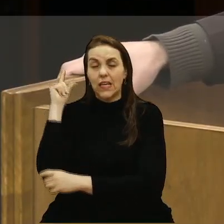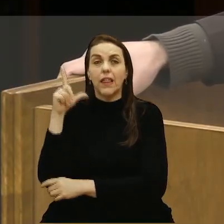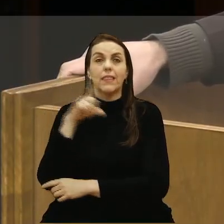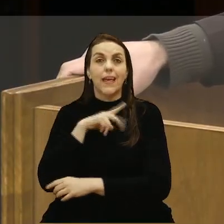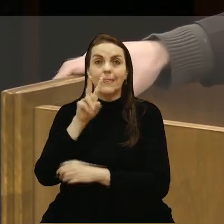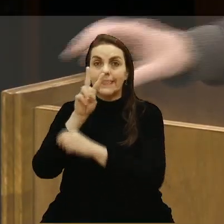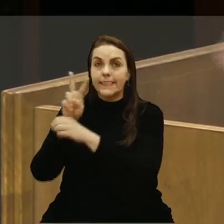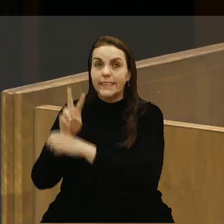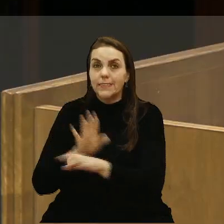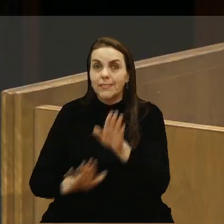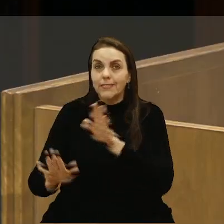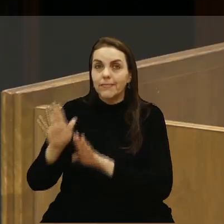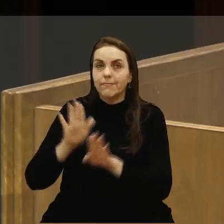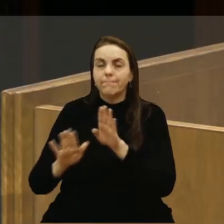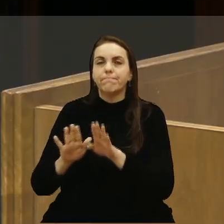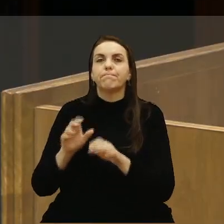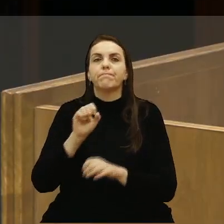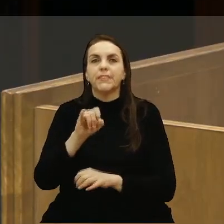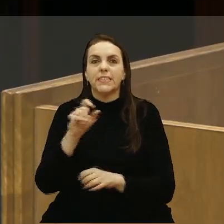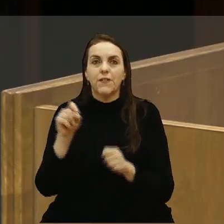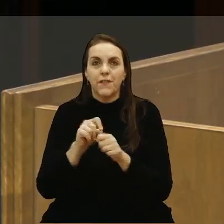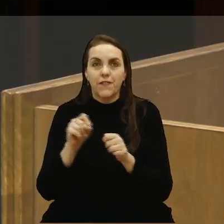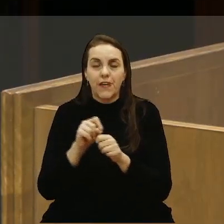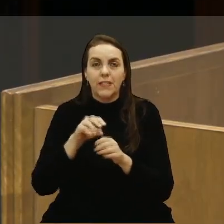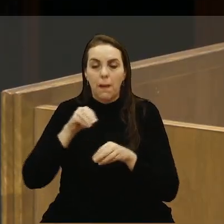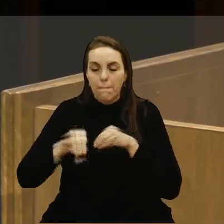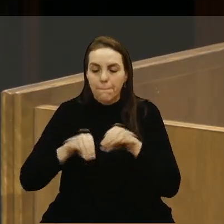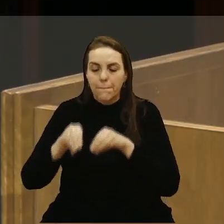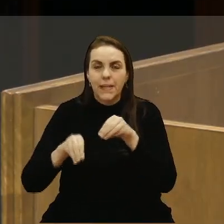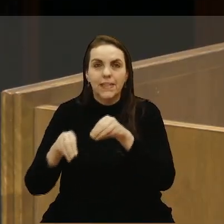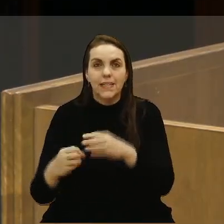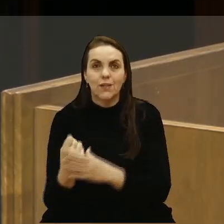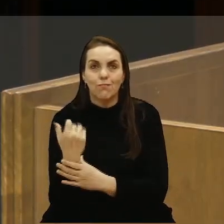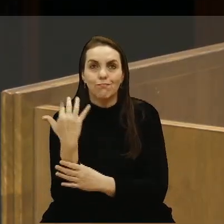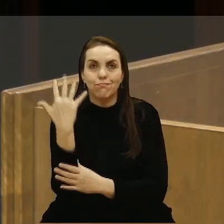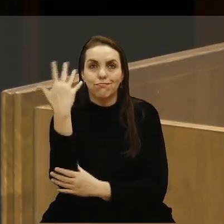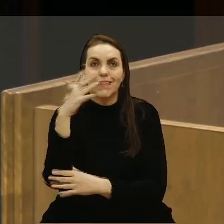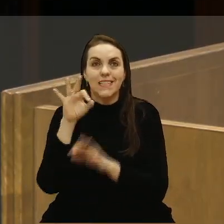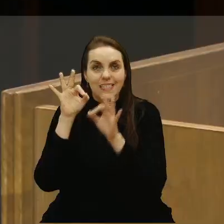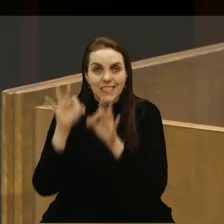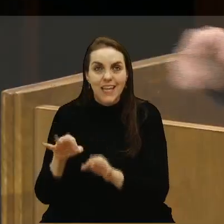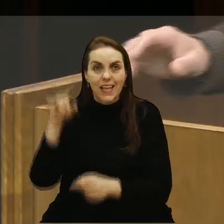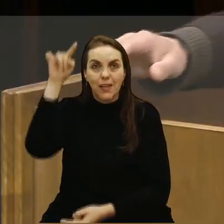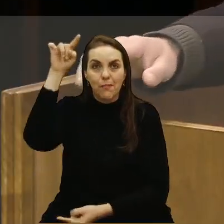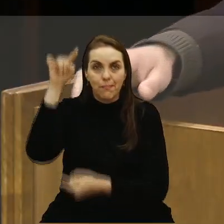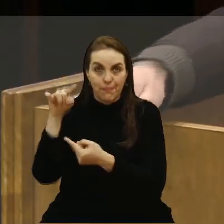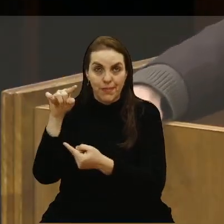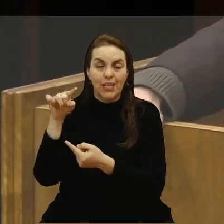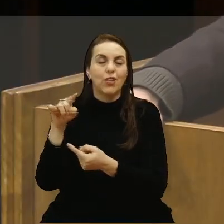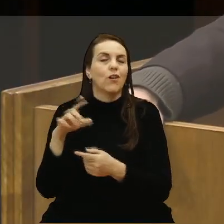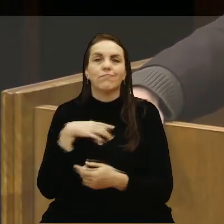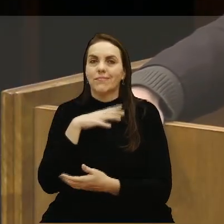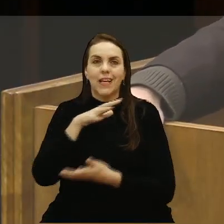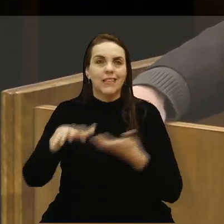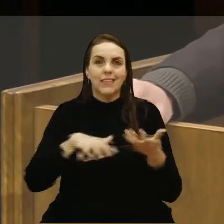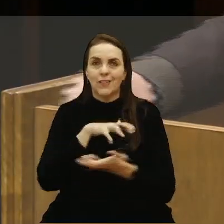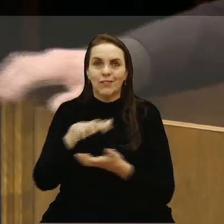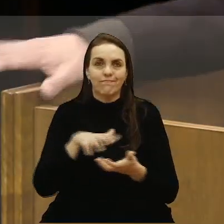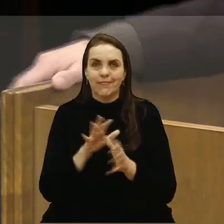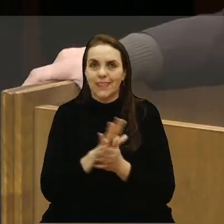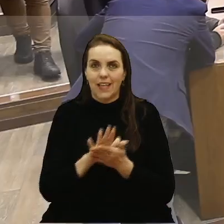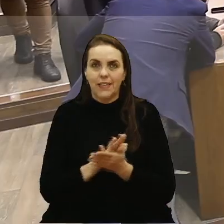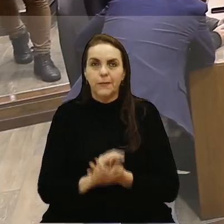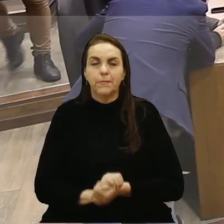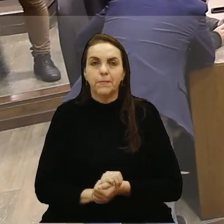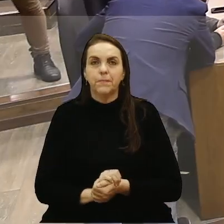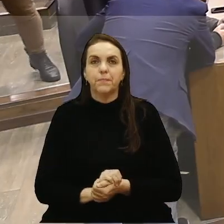Então, olha, se tivesse plantado a espécie correta, de pequeno porte, não teria dado esse transtorno. Sua parte, por gentileza, vereador